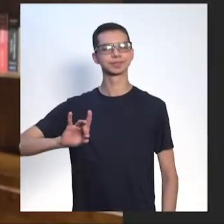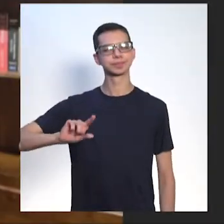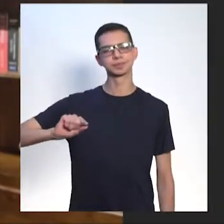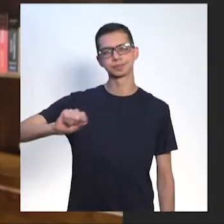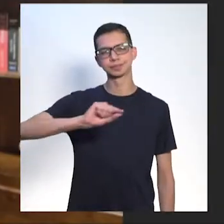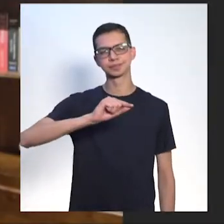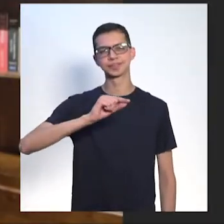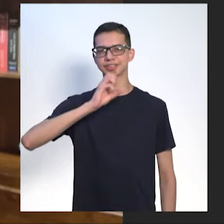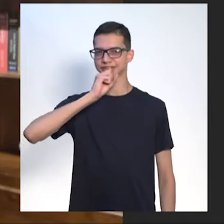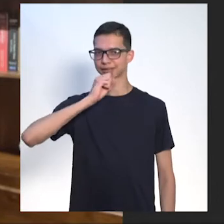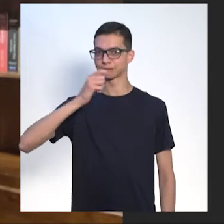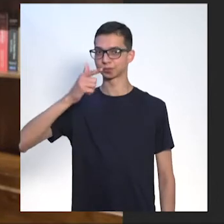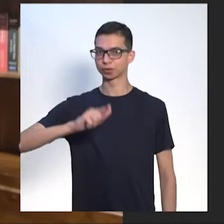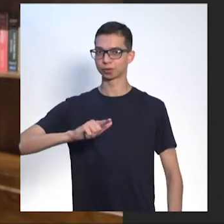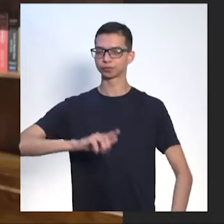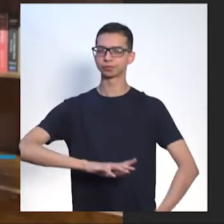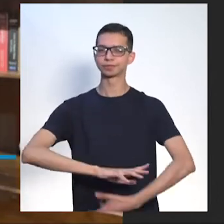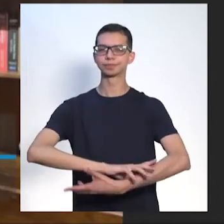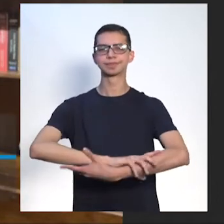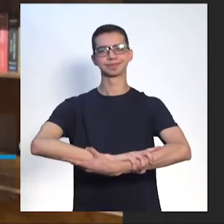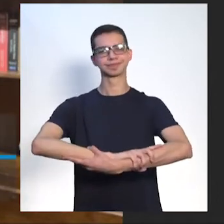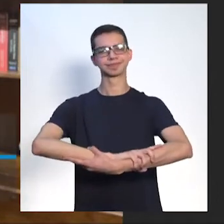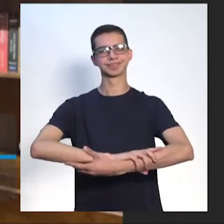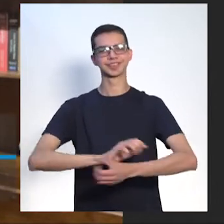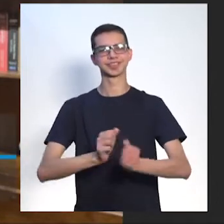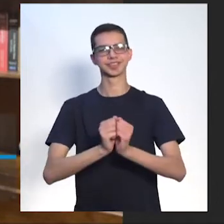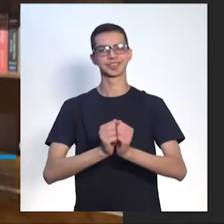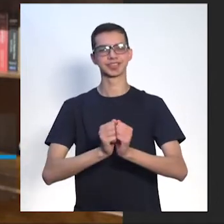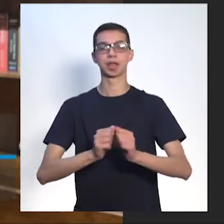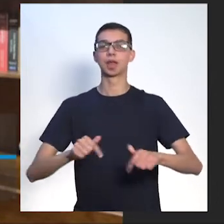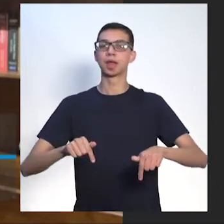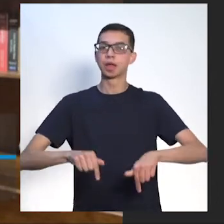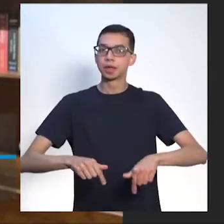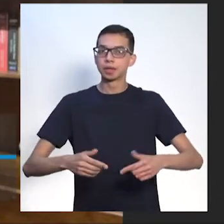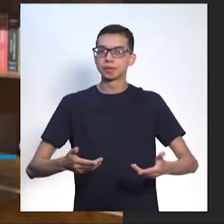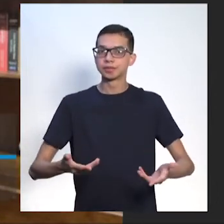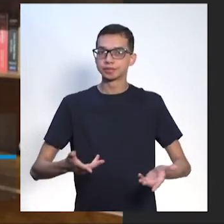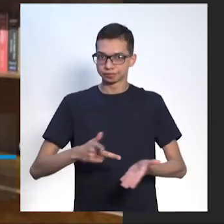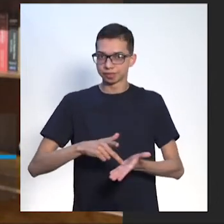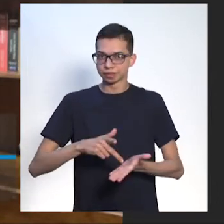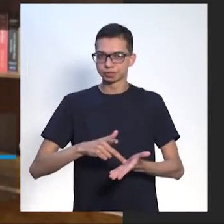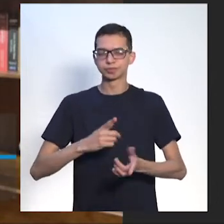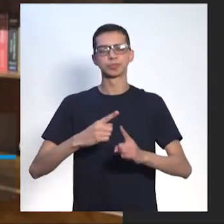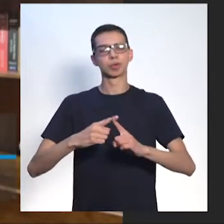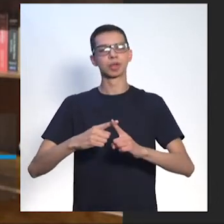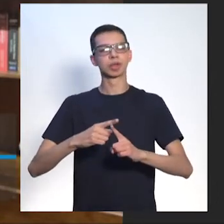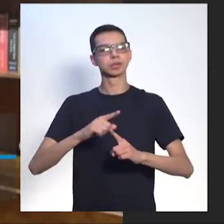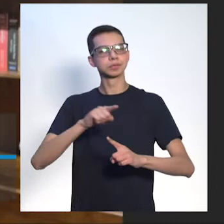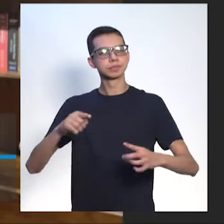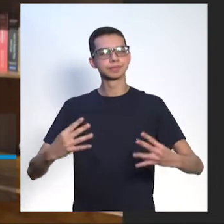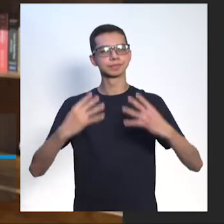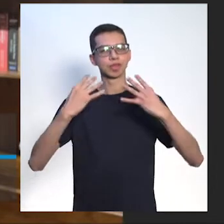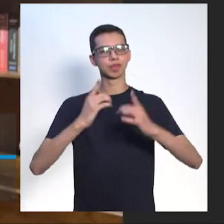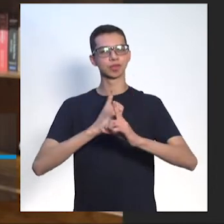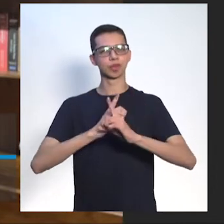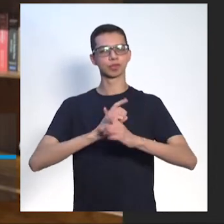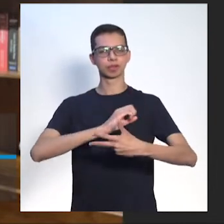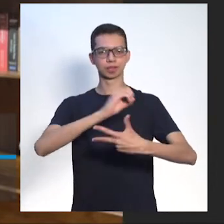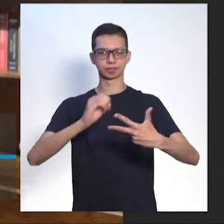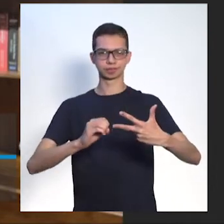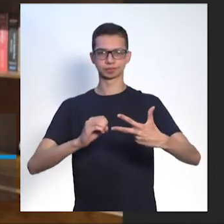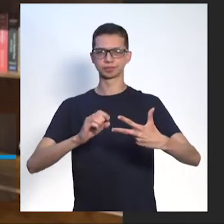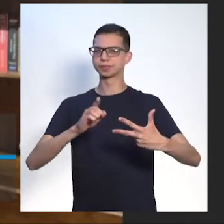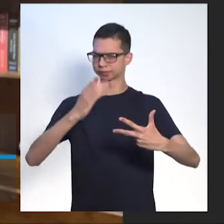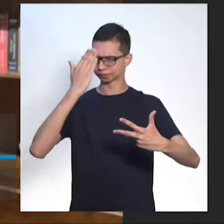mais um sábado junto aqui no nosso encontro sobre o Enem. Você sabe a importância disso para